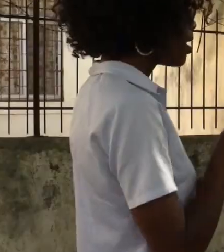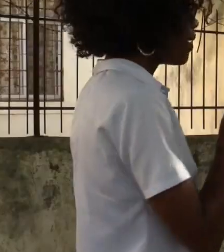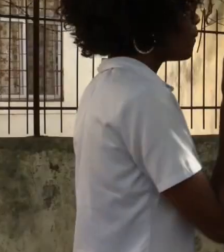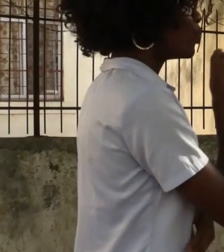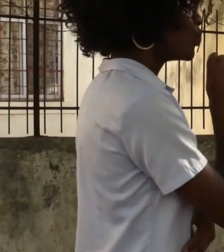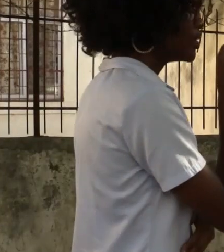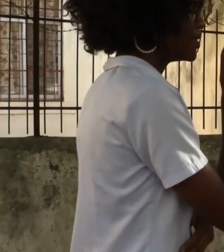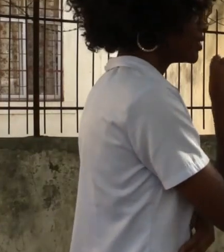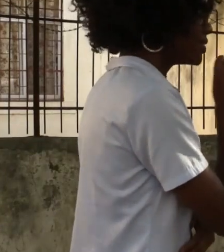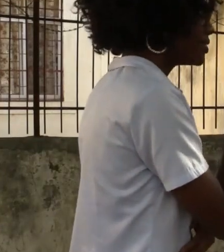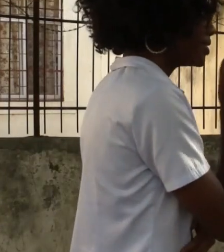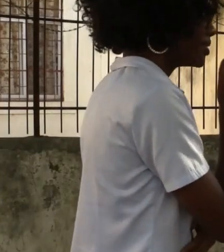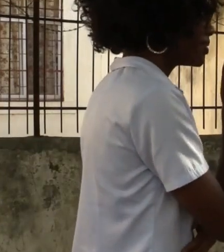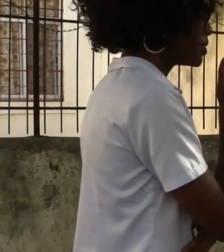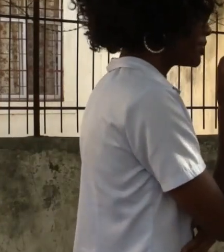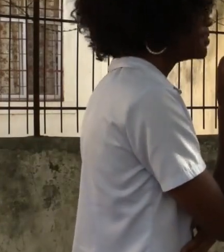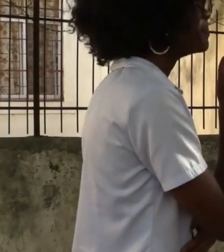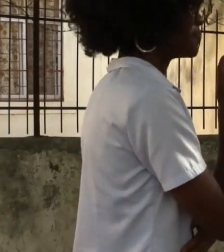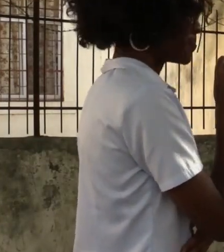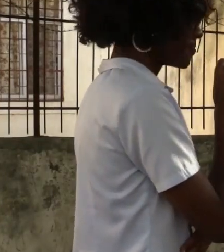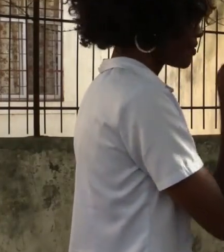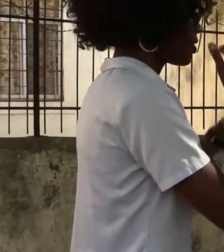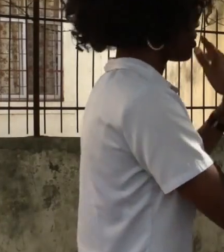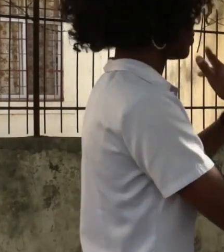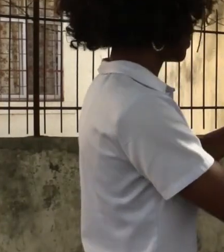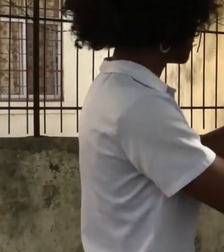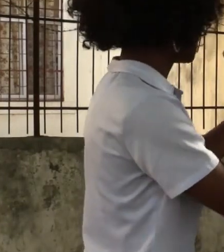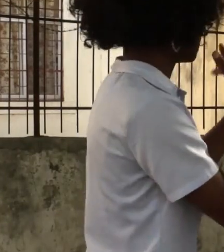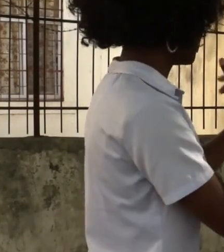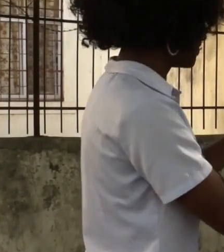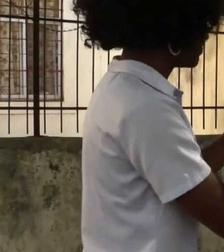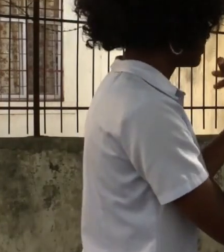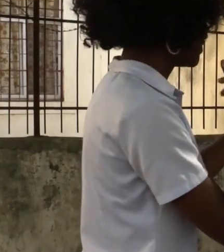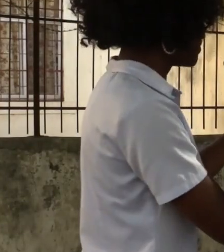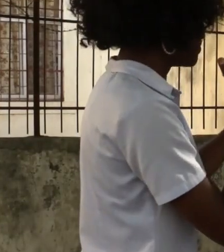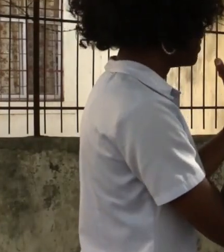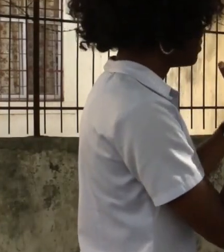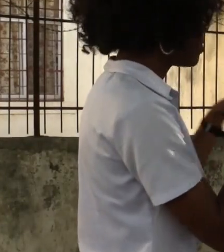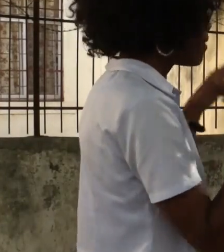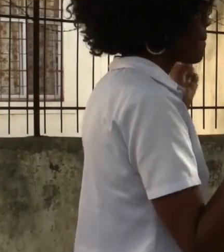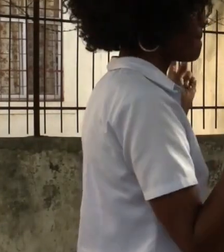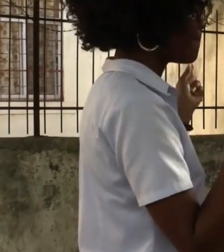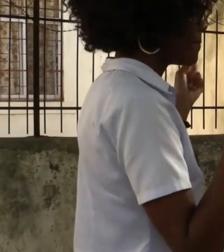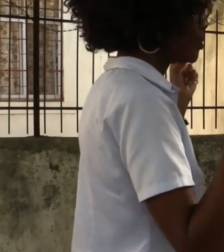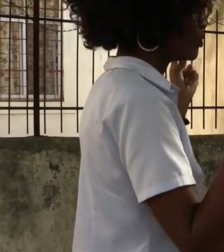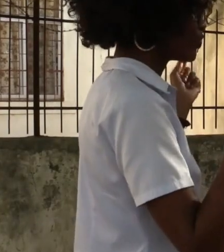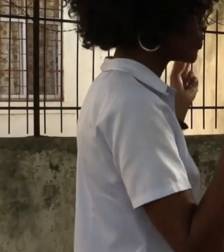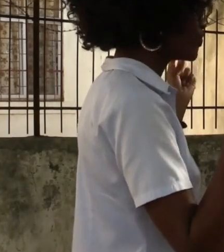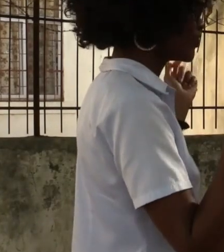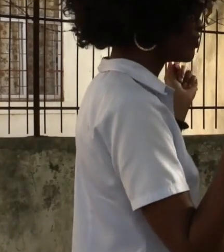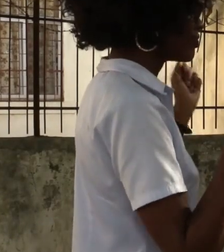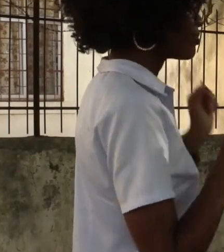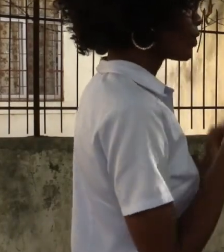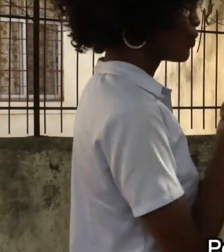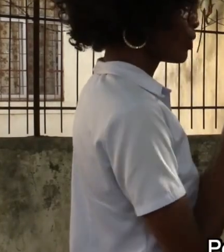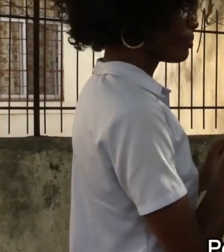cantor música dança